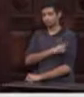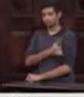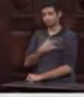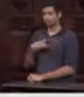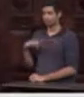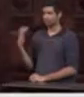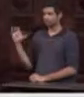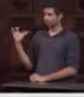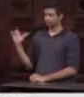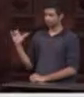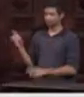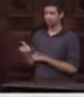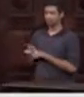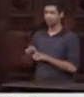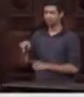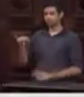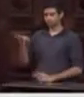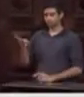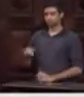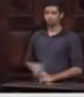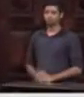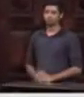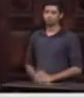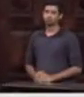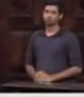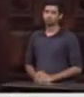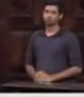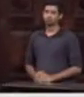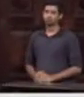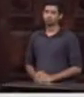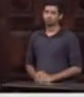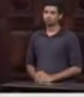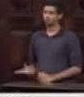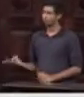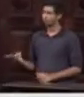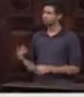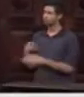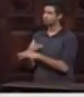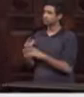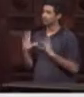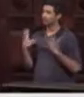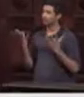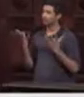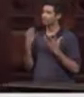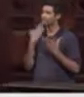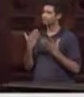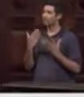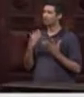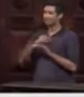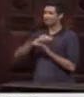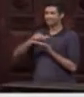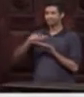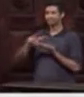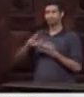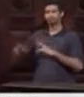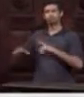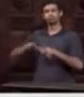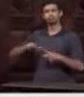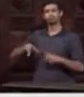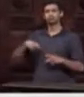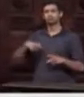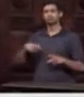de Niterói e cidade de Nova Friburgo, que demonstram que, apesar de toda a diversidade, porque passam